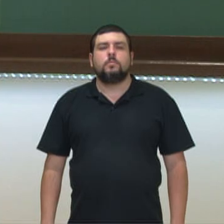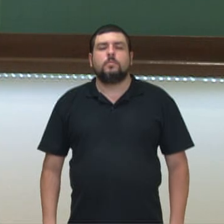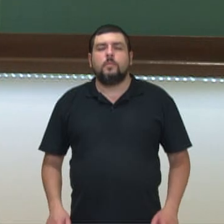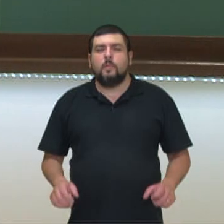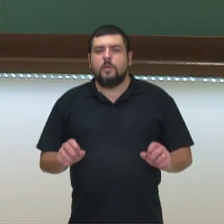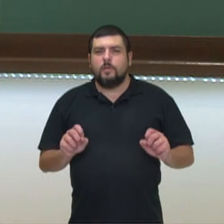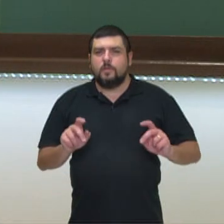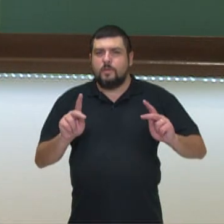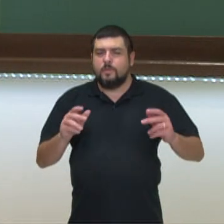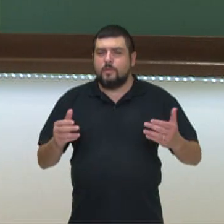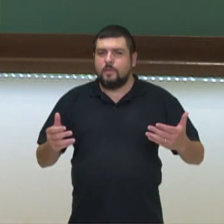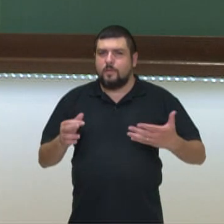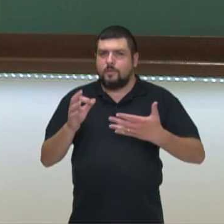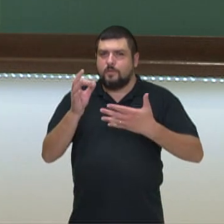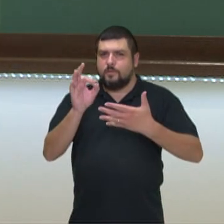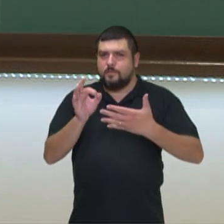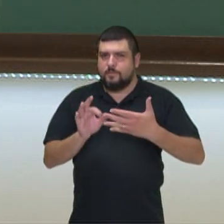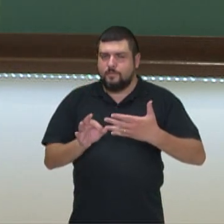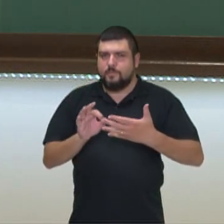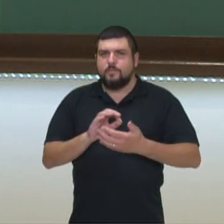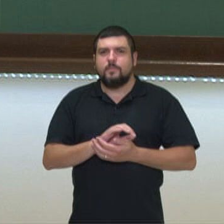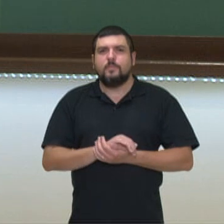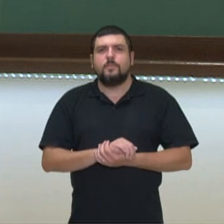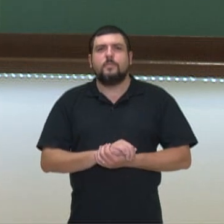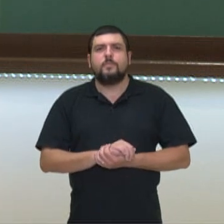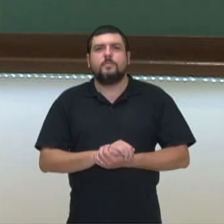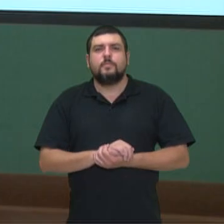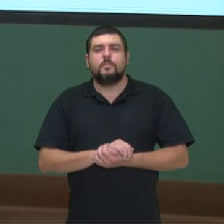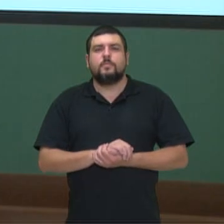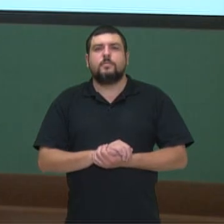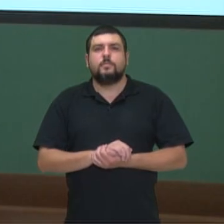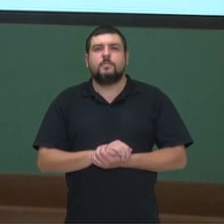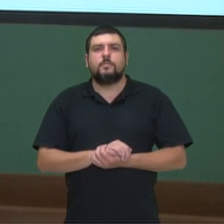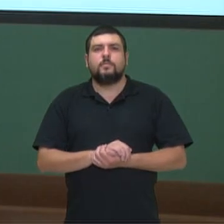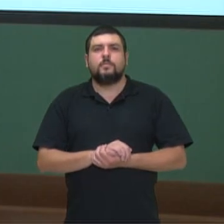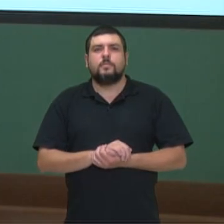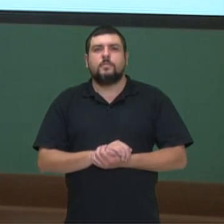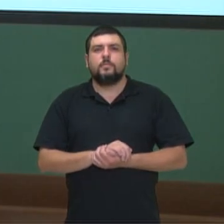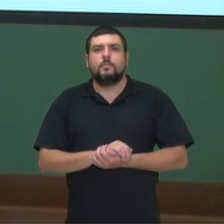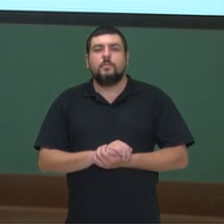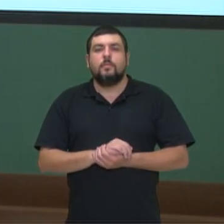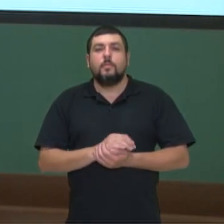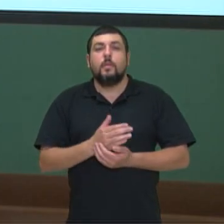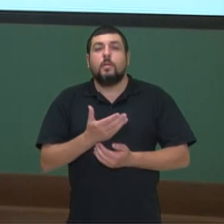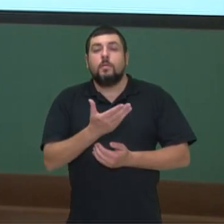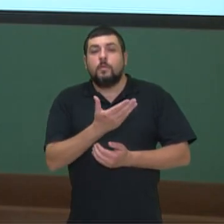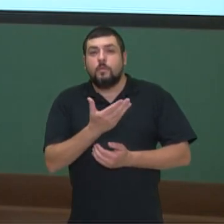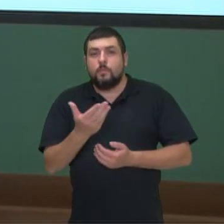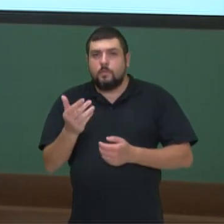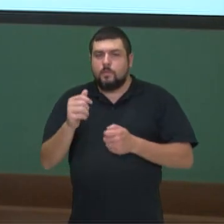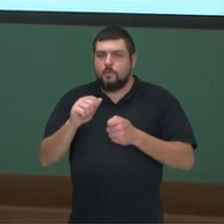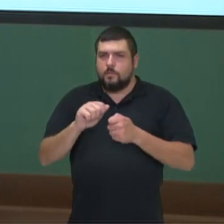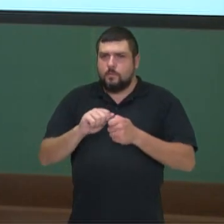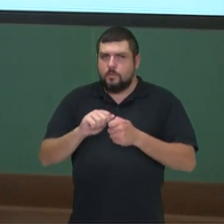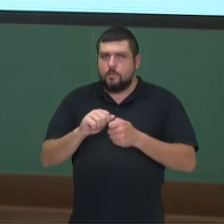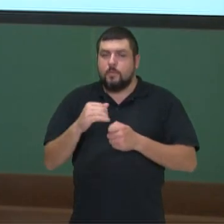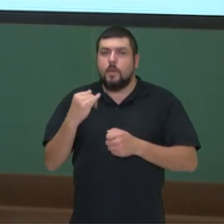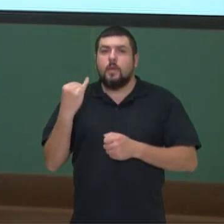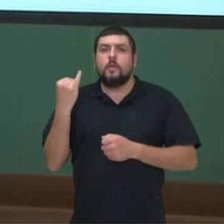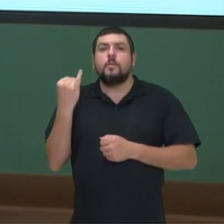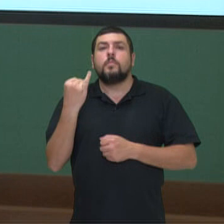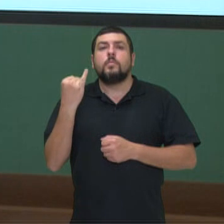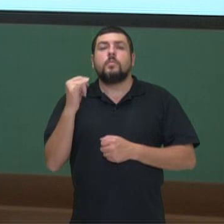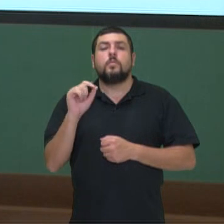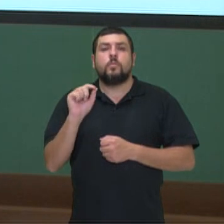Vamos corrigir? Então, na letra A. Bom, para vocês fazerem esse exercício, é importante